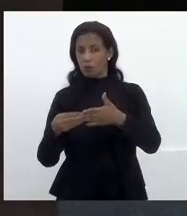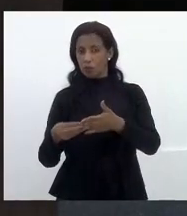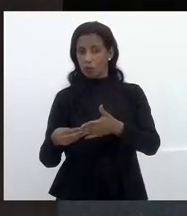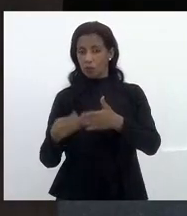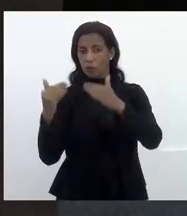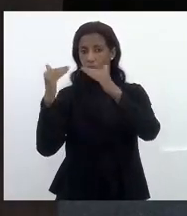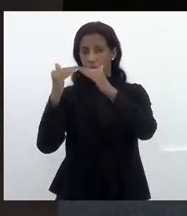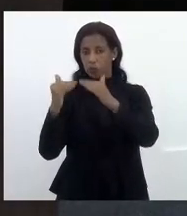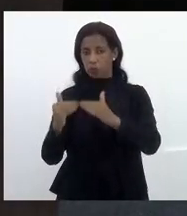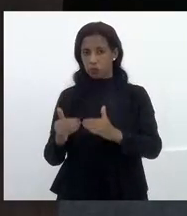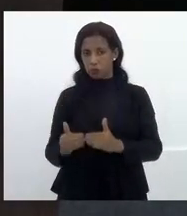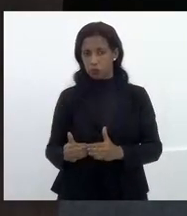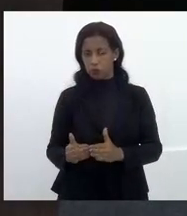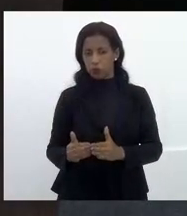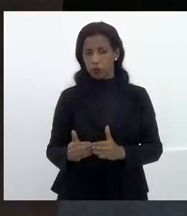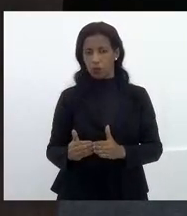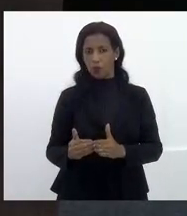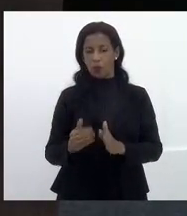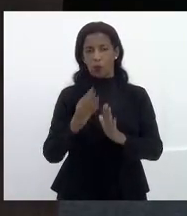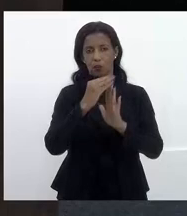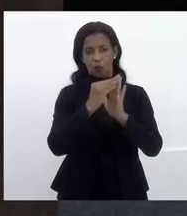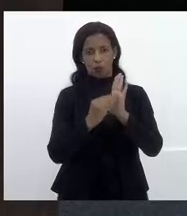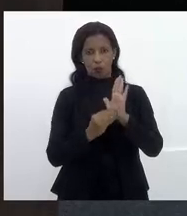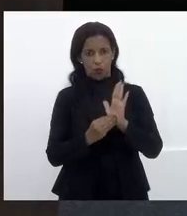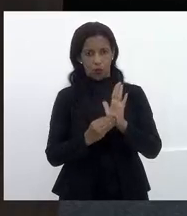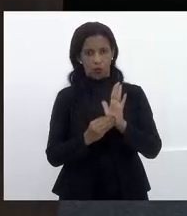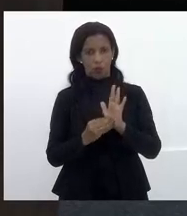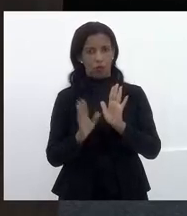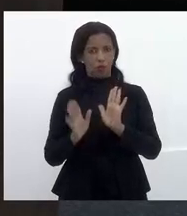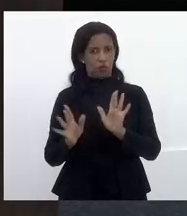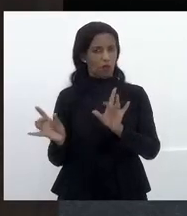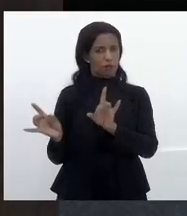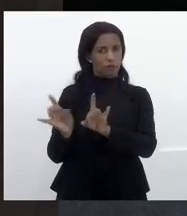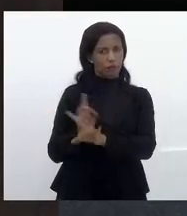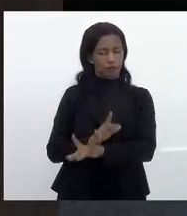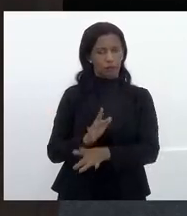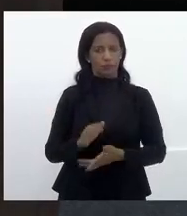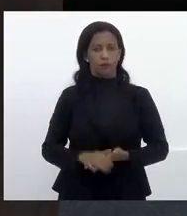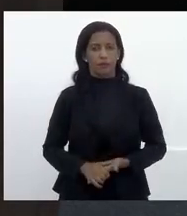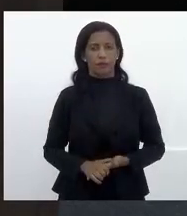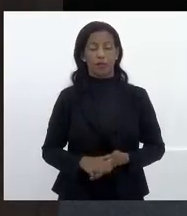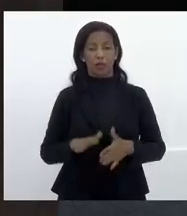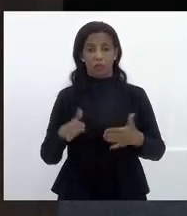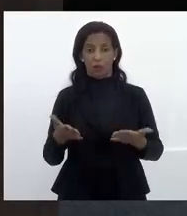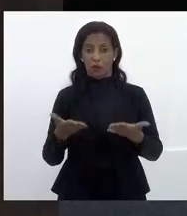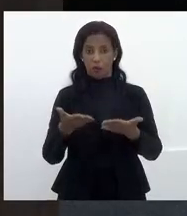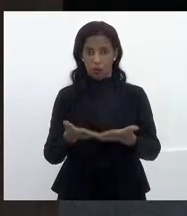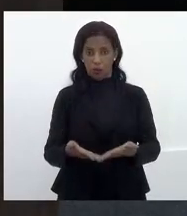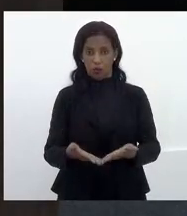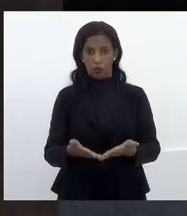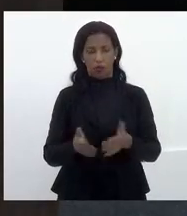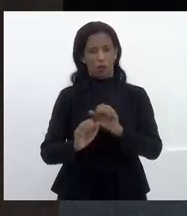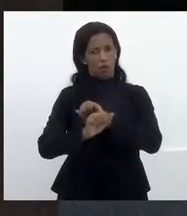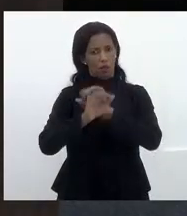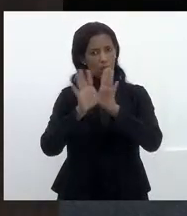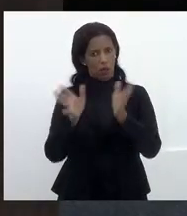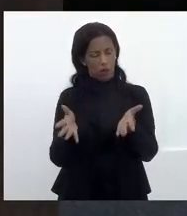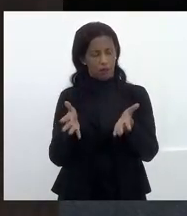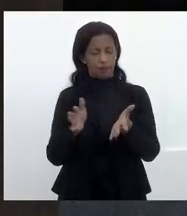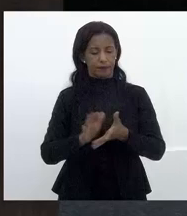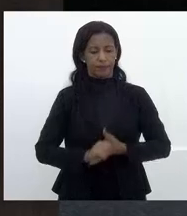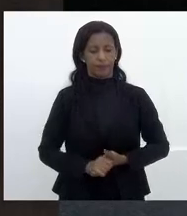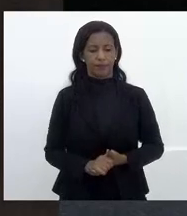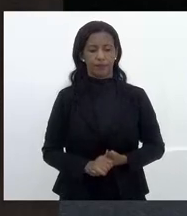de acordo com o cronograma pré-estabelecido então isso daí é claro